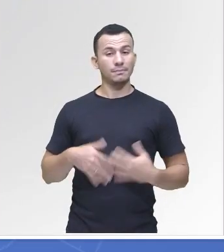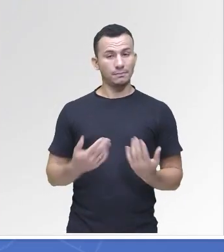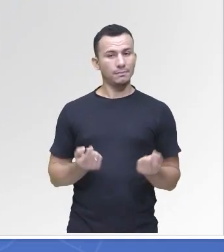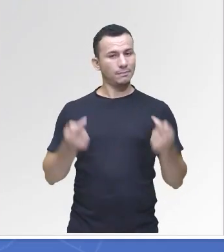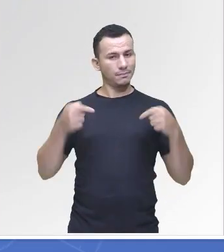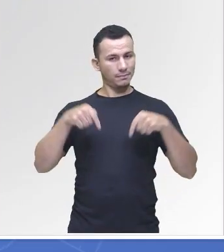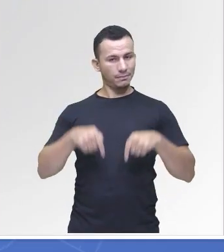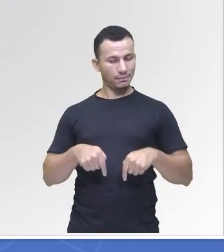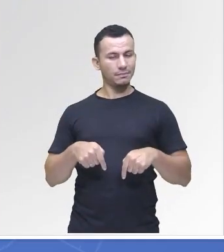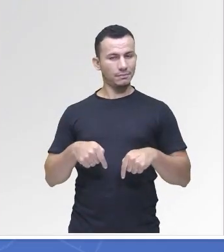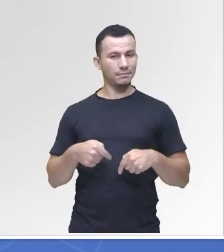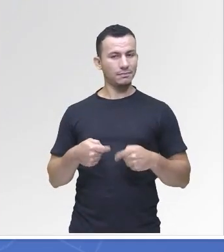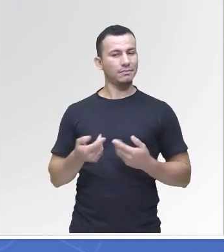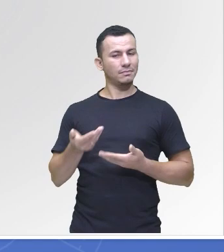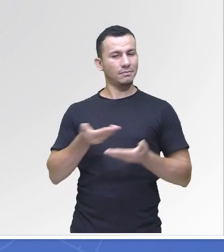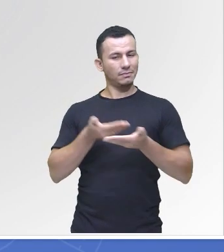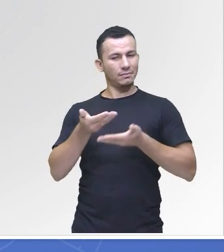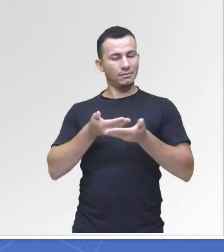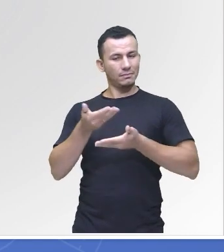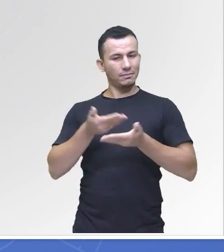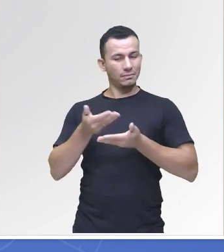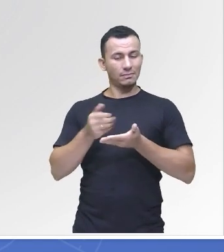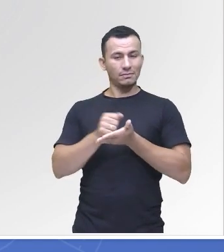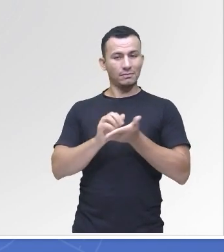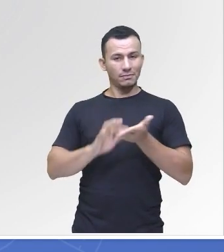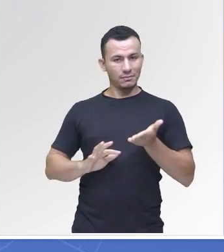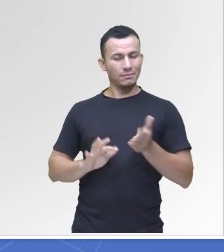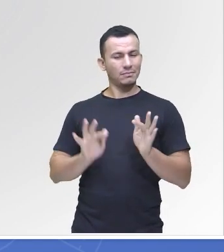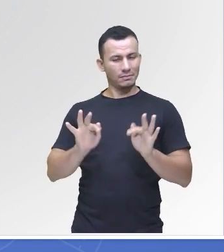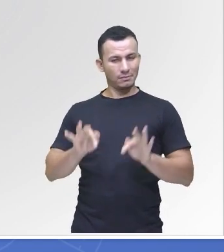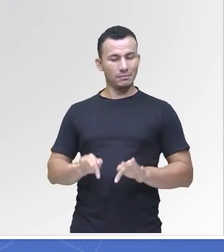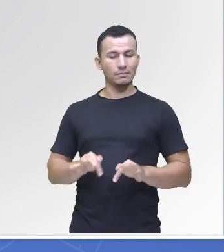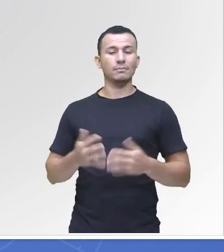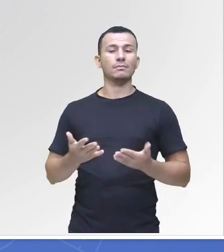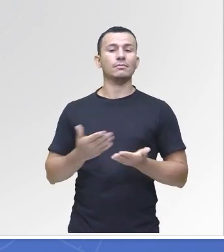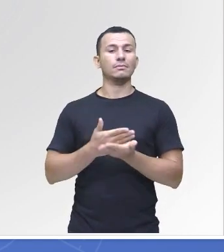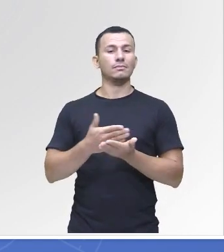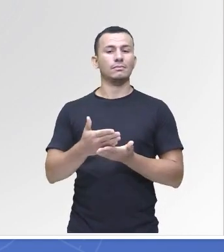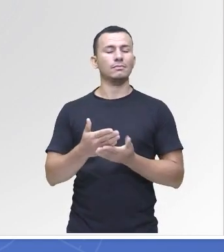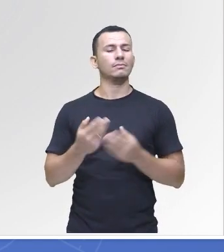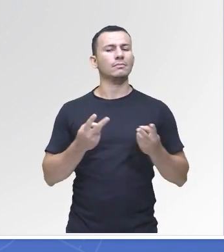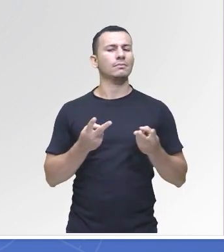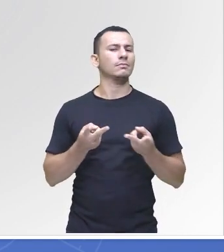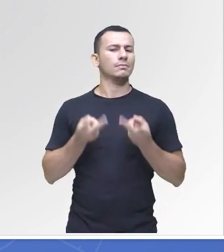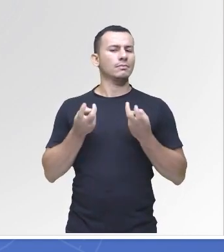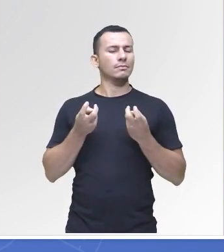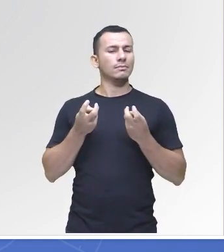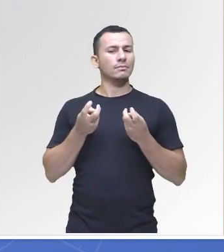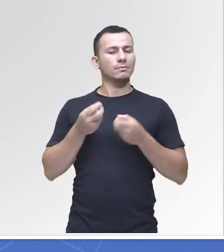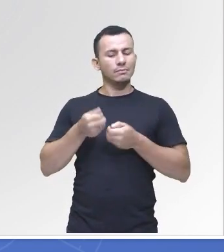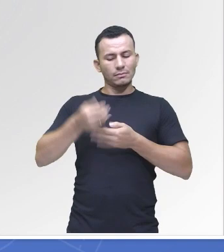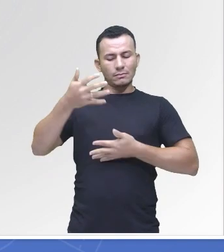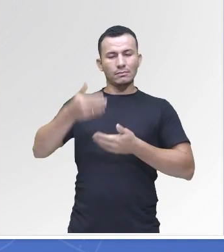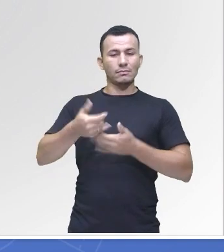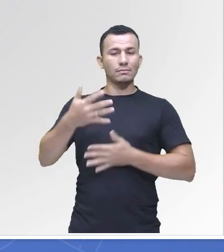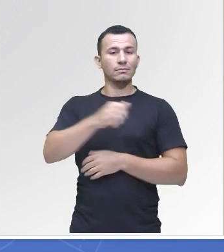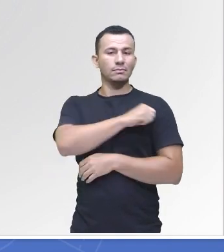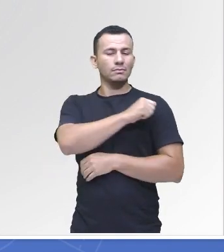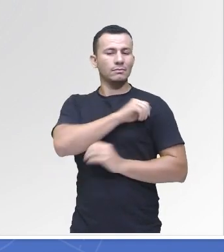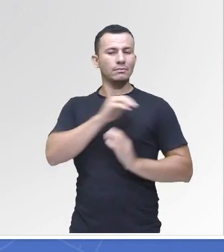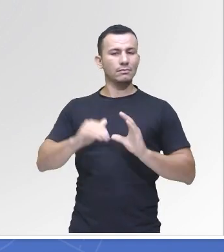bem, estamos de volta aí para a nossa interatividade final, né? Então, para iniciar, vamos observar aí no chat a participação dos